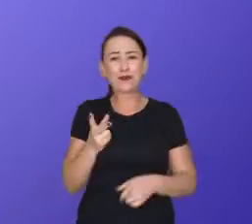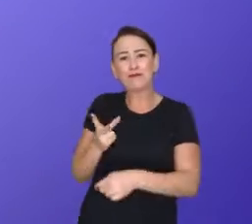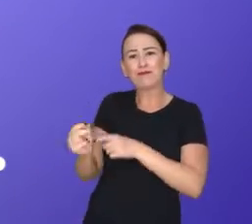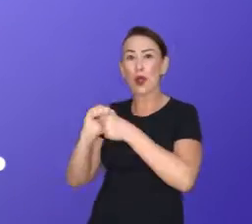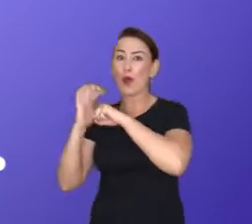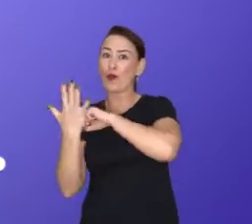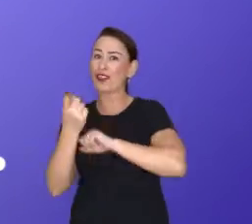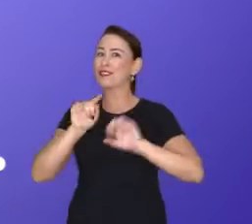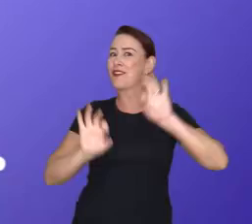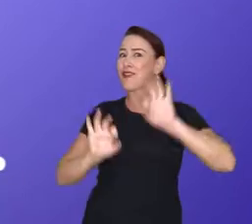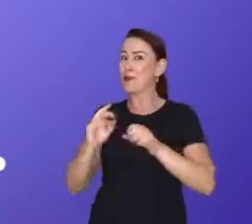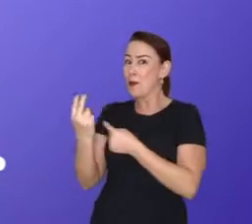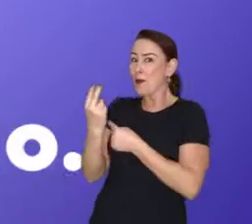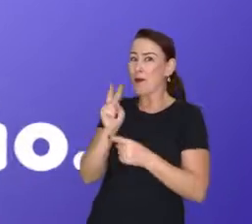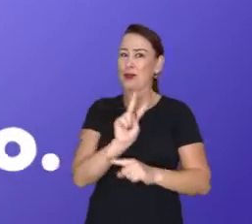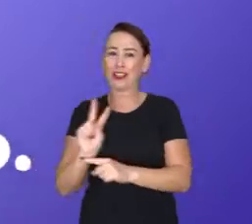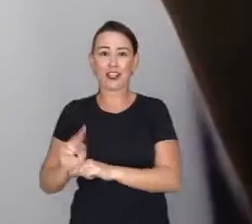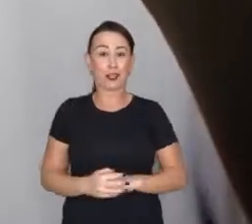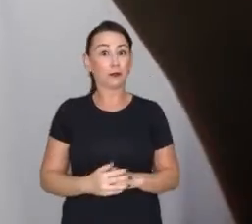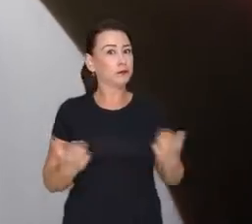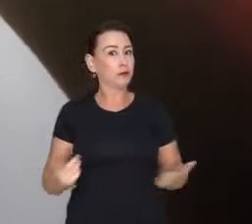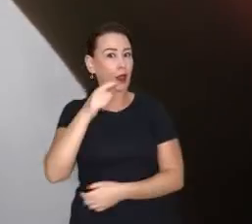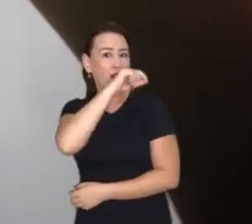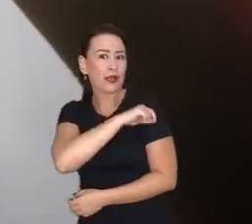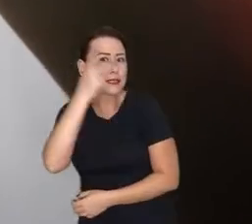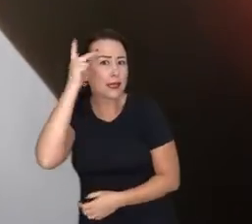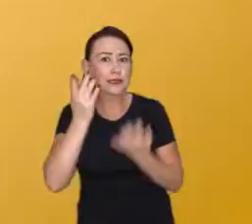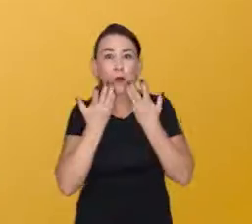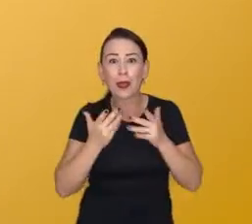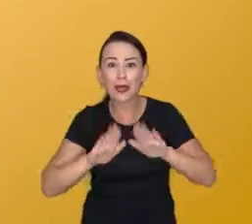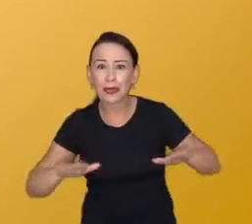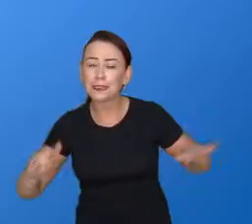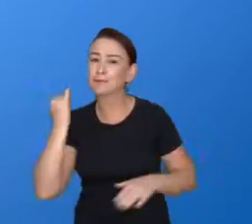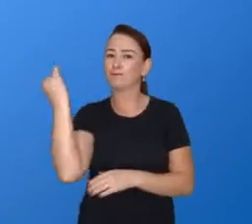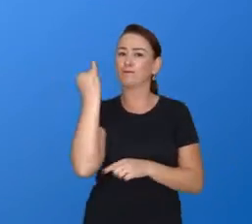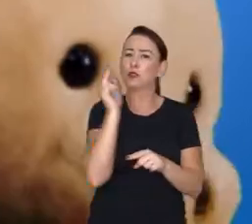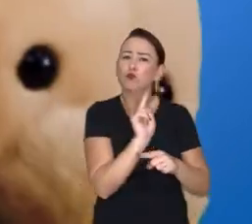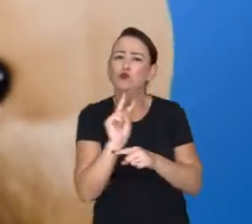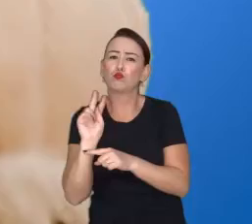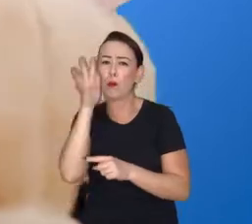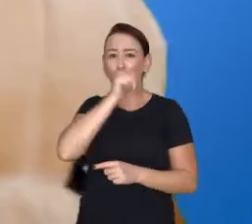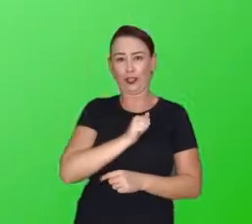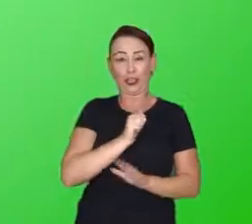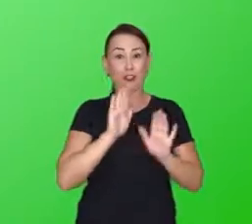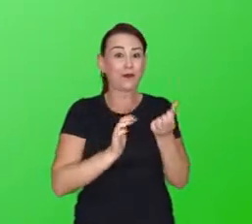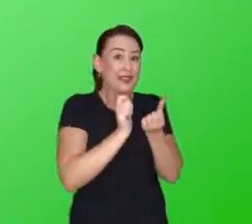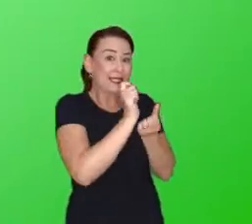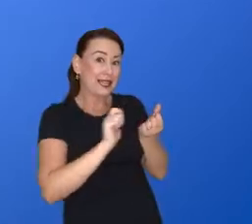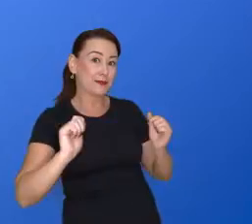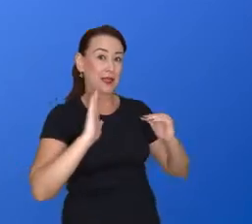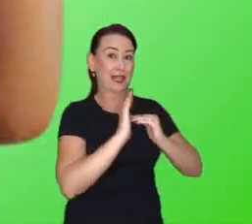covid. Vamos todos entrar nessa proteção. A vacinação infantil é fundamental para proteger